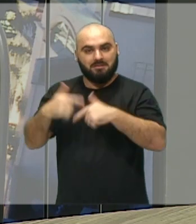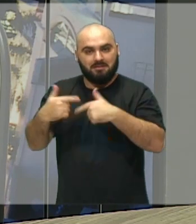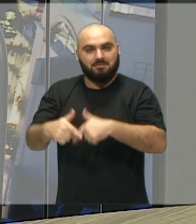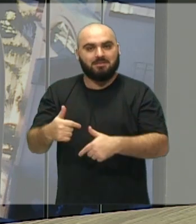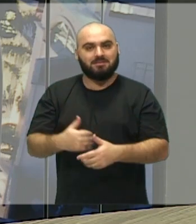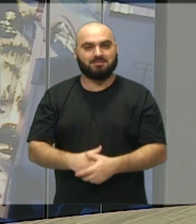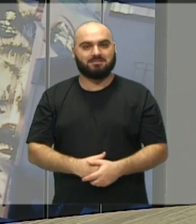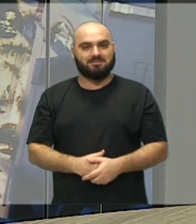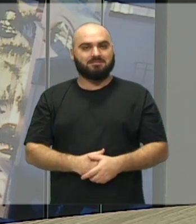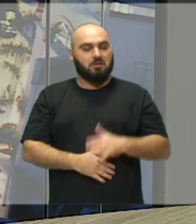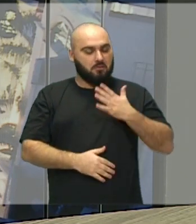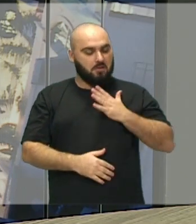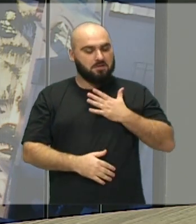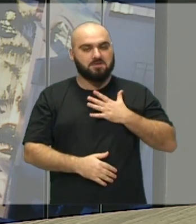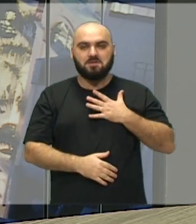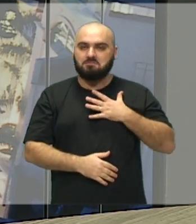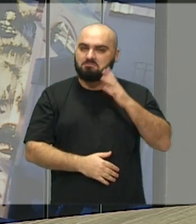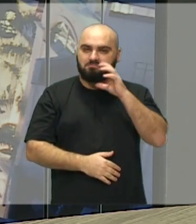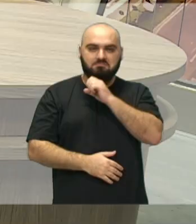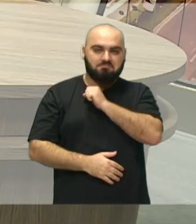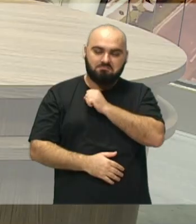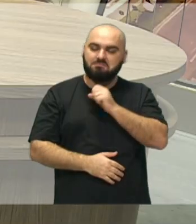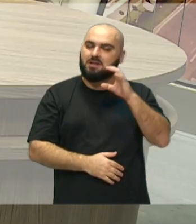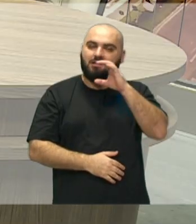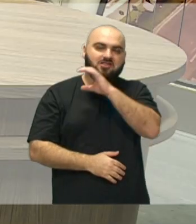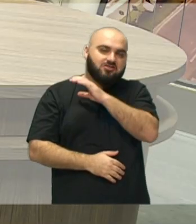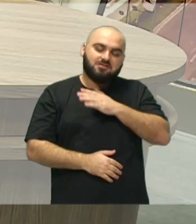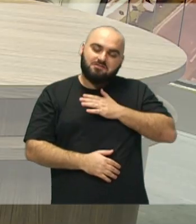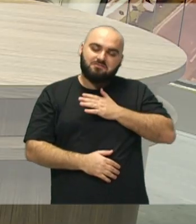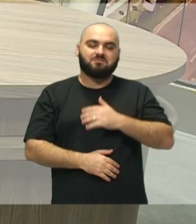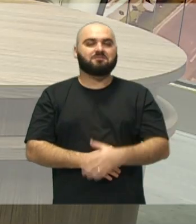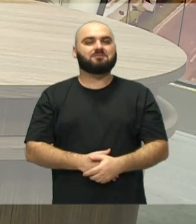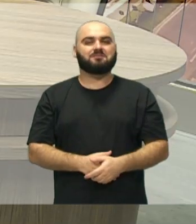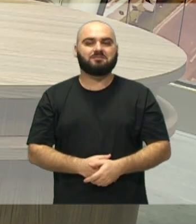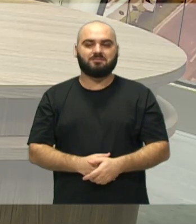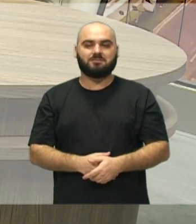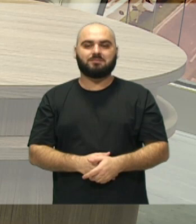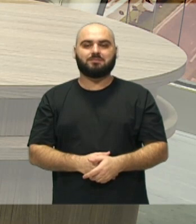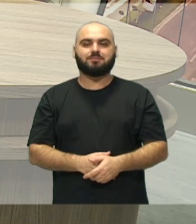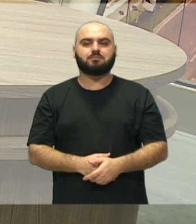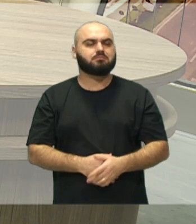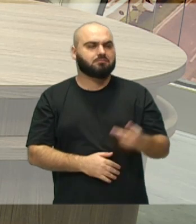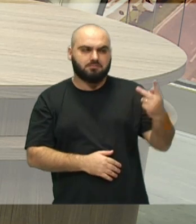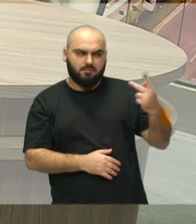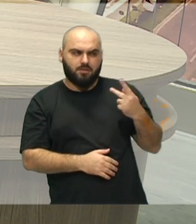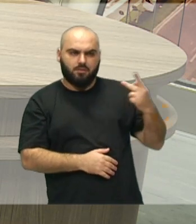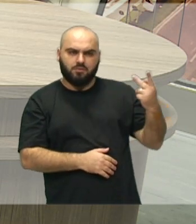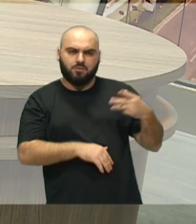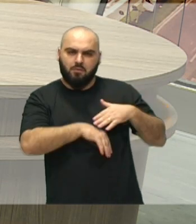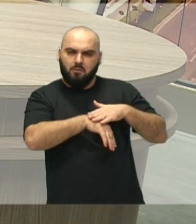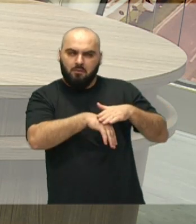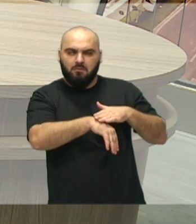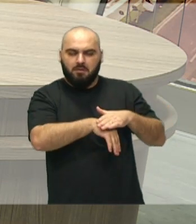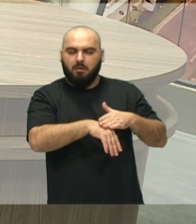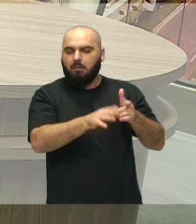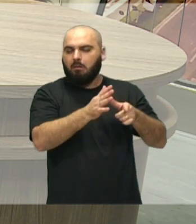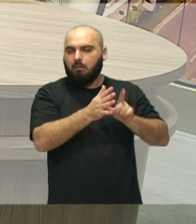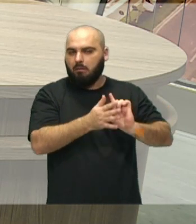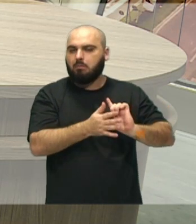enriquecedor, assim, né, para o coração. Eu fiquei muito contente mesmo. E a gente até conversava aqui um pouco antes, né,